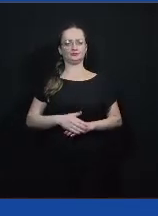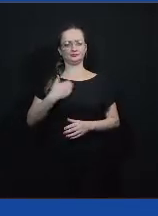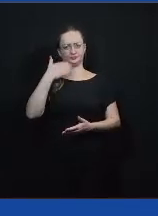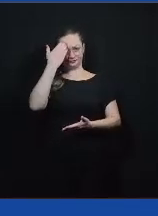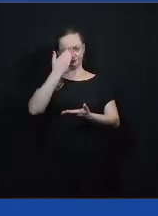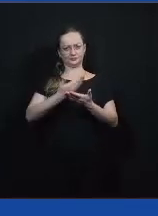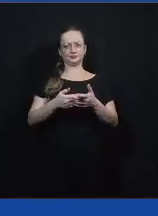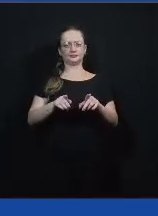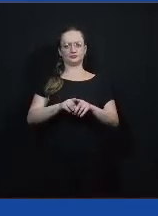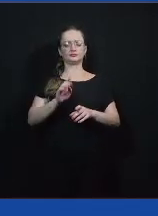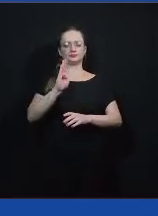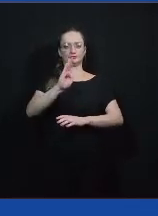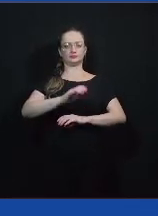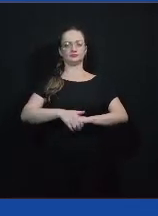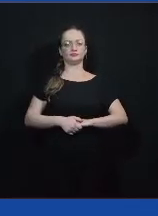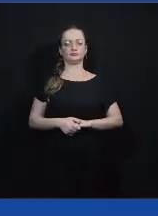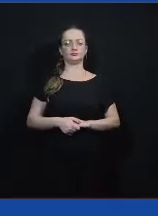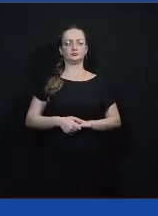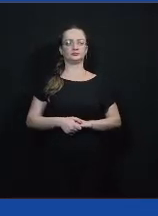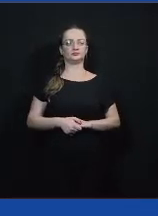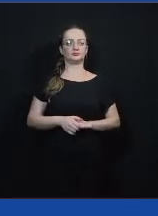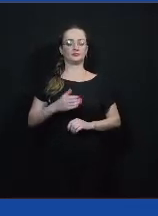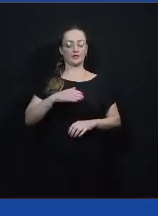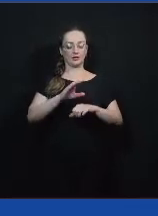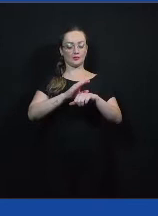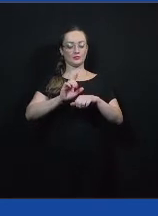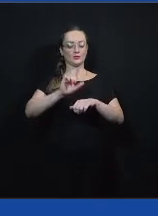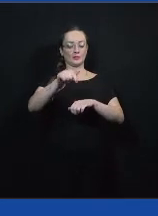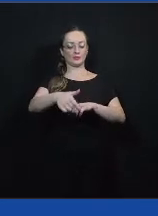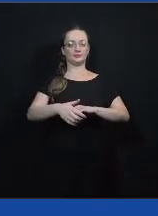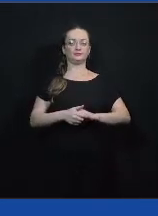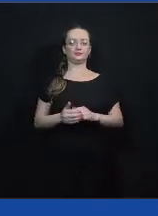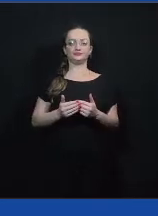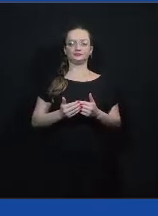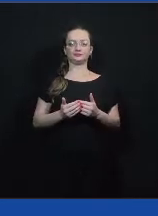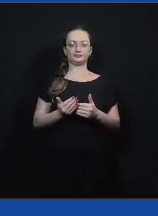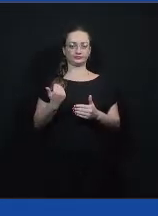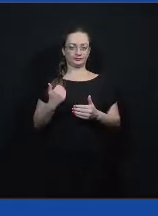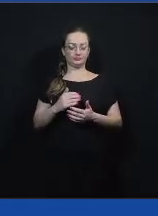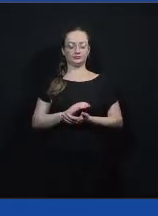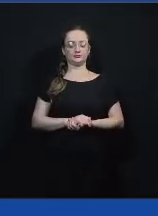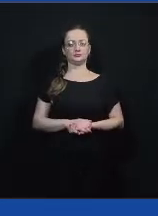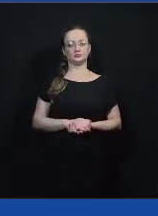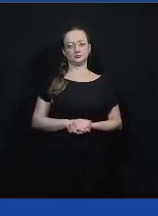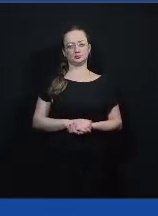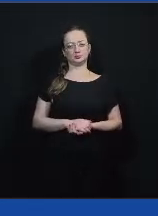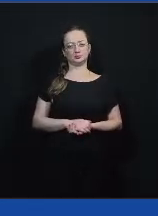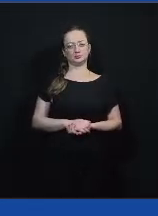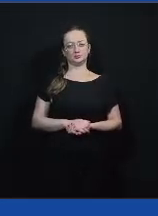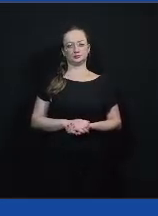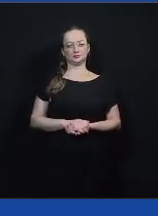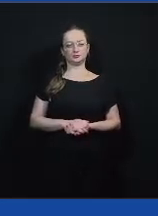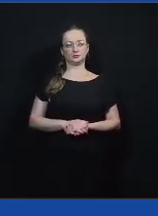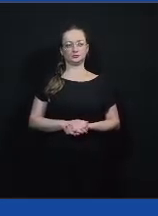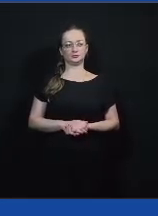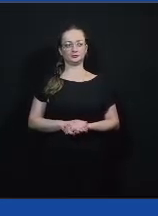também antes ou depois da Constituição antes antes